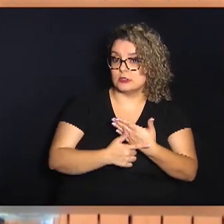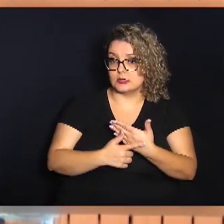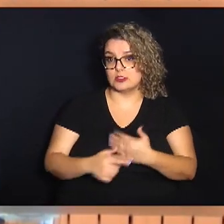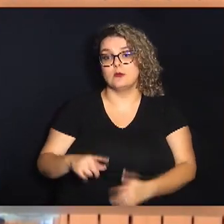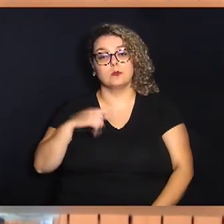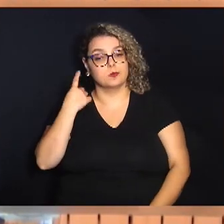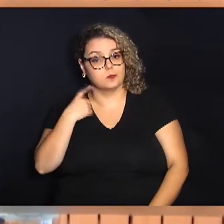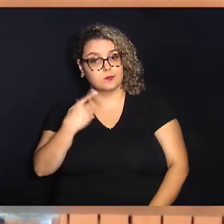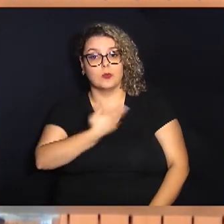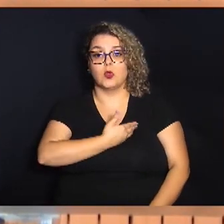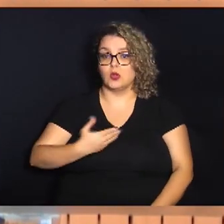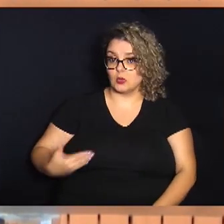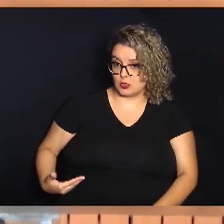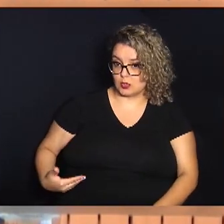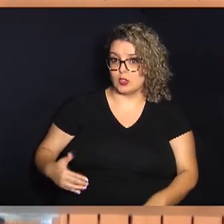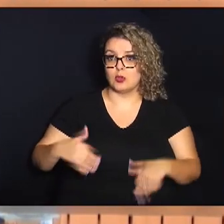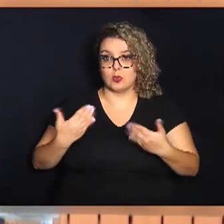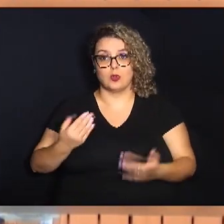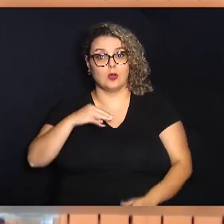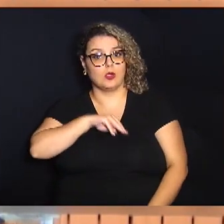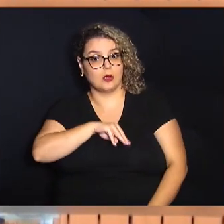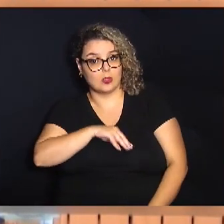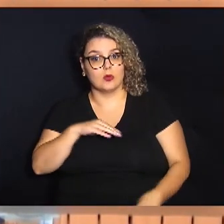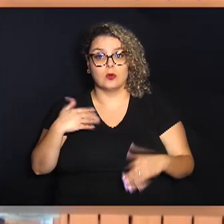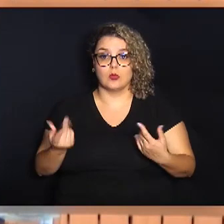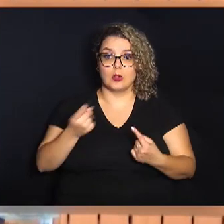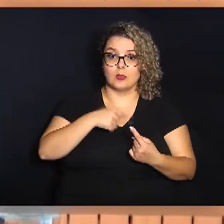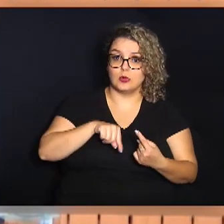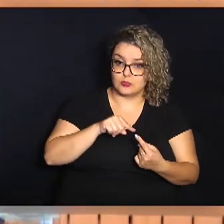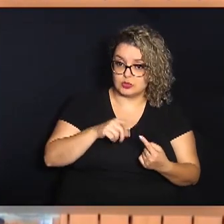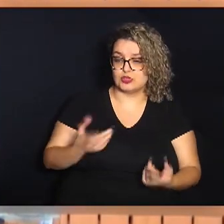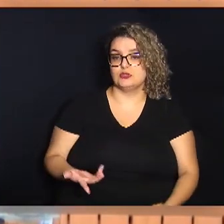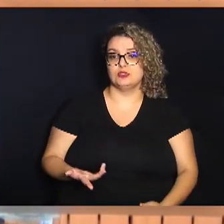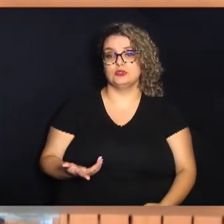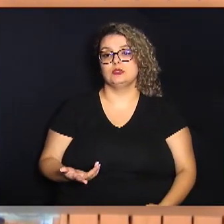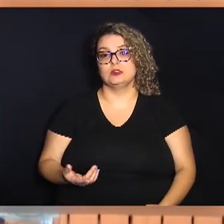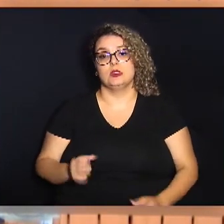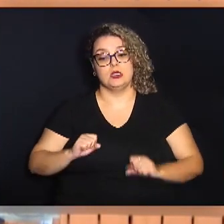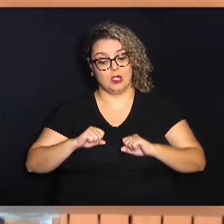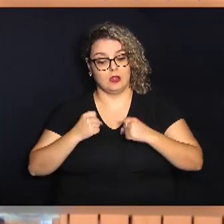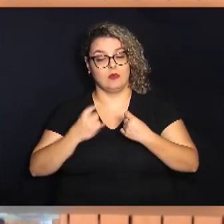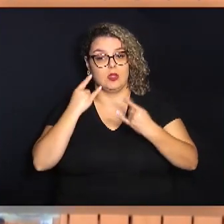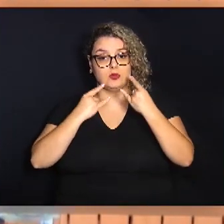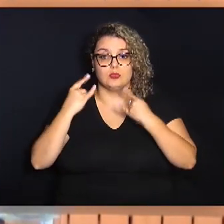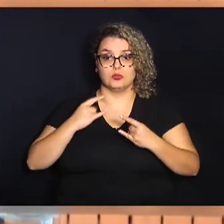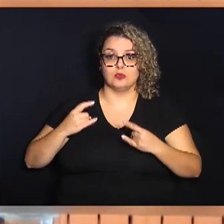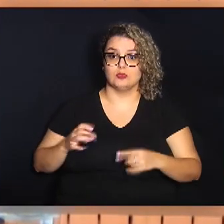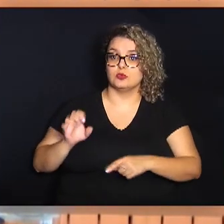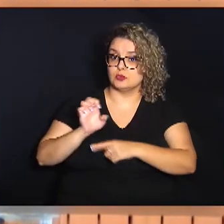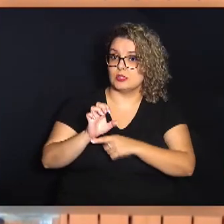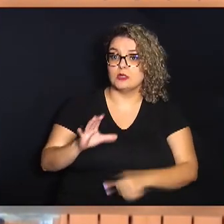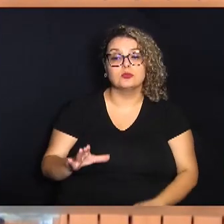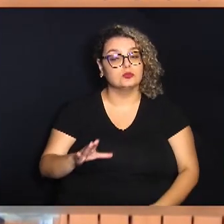advocacia pública. Qual é a sua missão, qual a sua finalidade, em defesa dos interesses do Estado, do